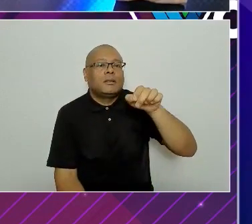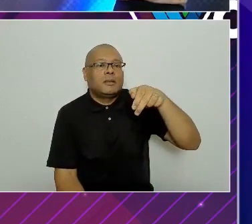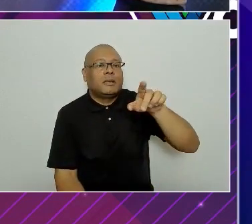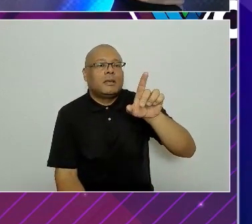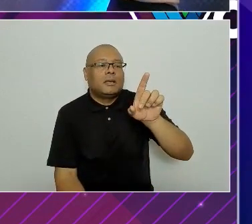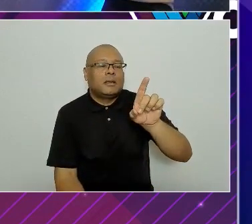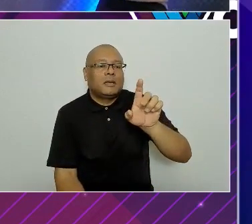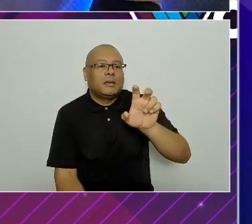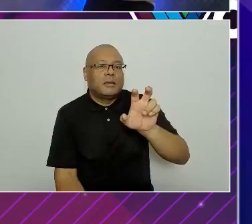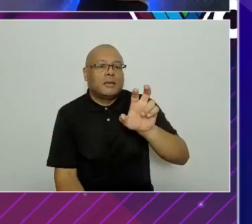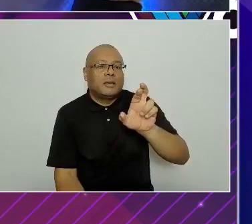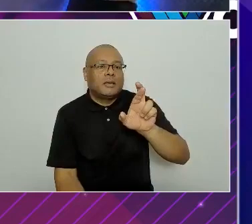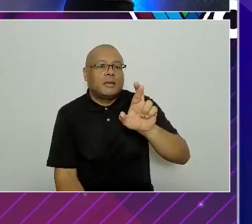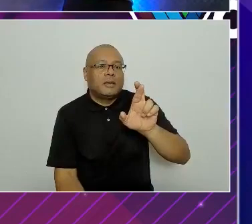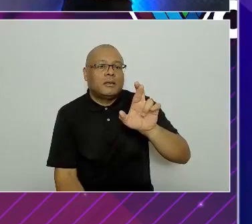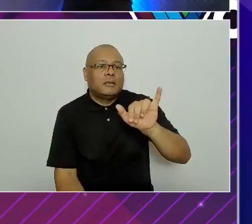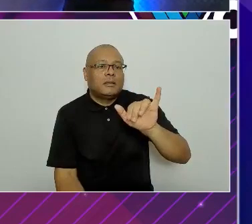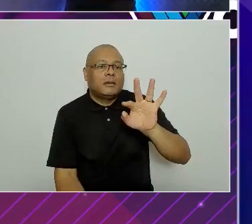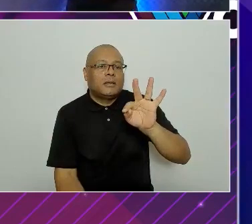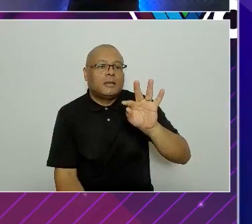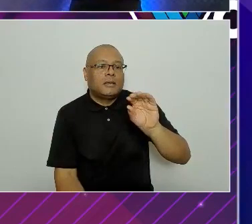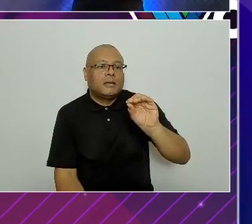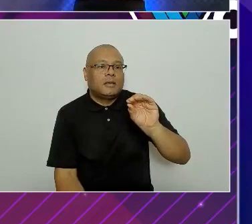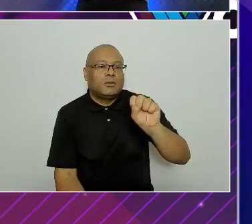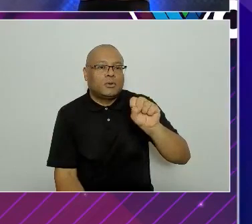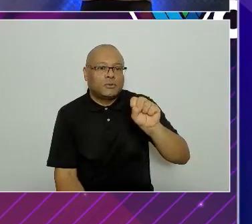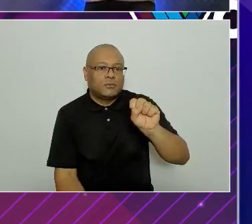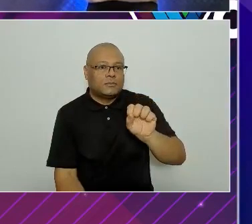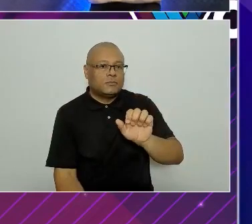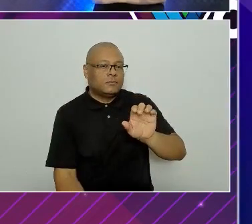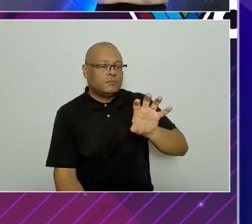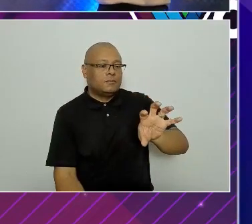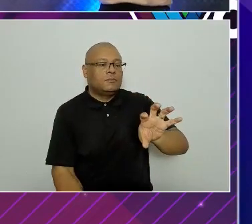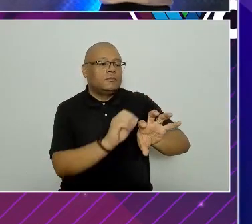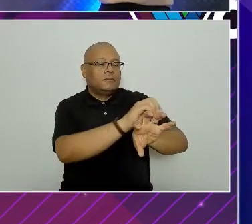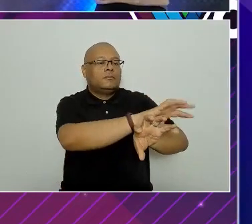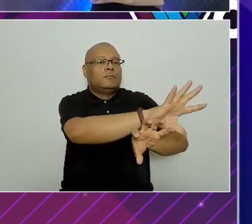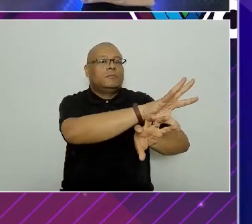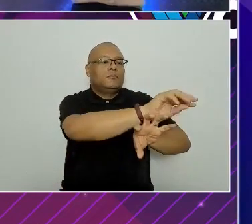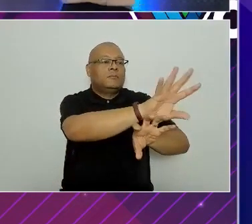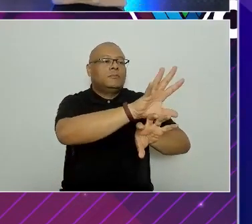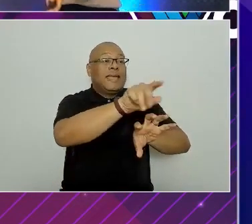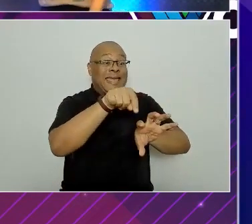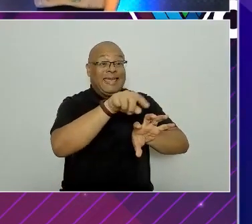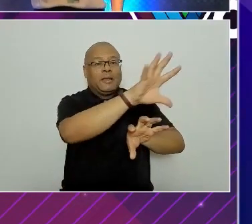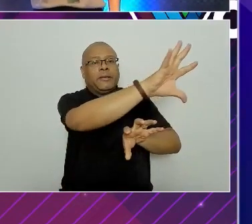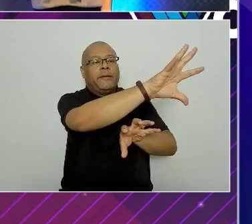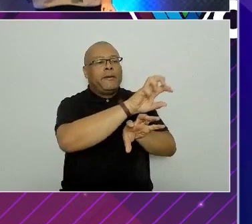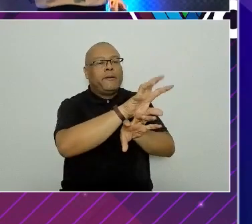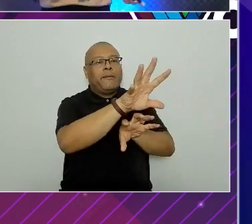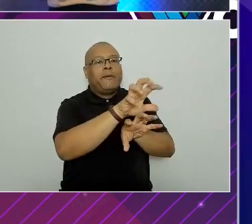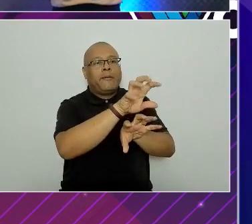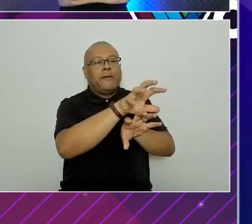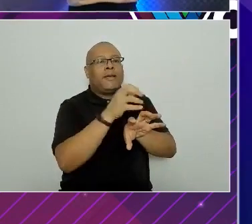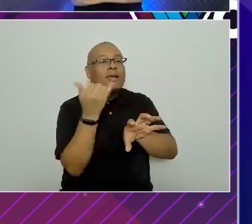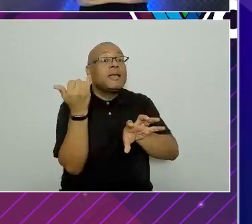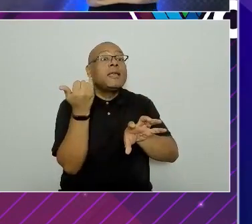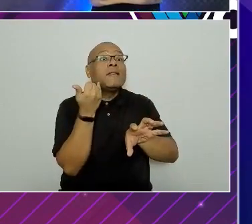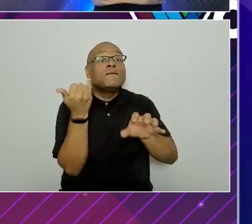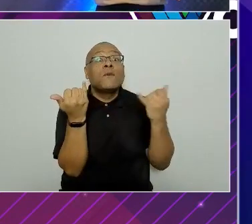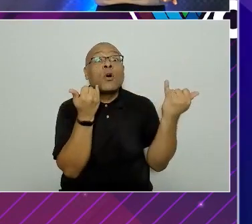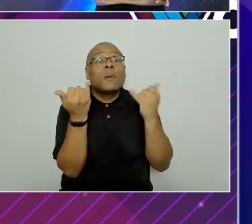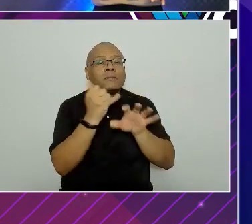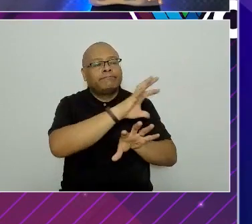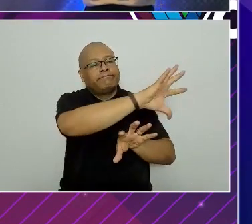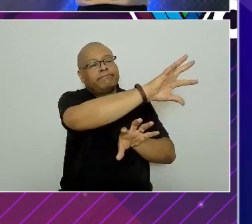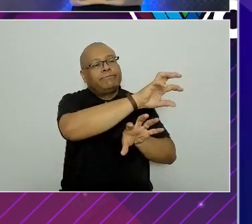recepção. Comparando com a nossa rede neural artificial, ele seria a nossa camada de entrada, né? Onde eu vou receber algum tipo de informação, né?